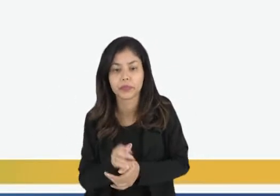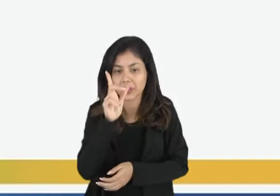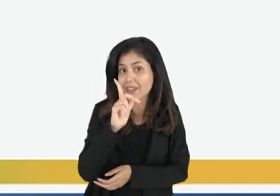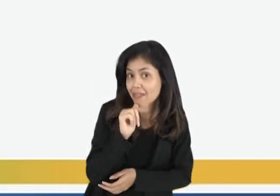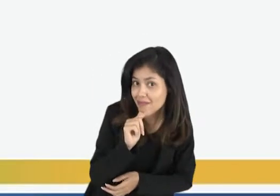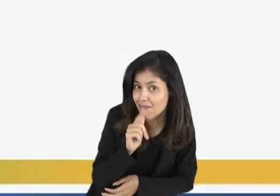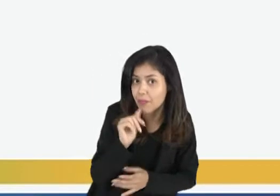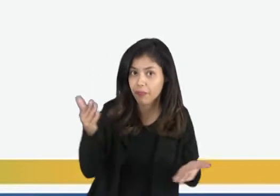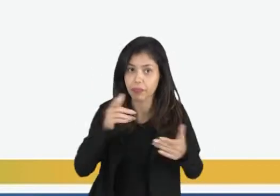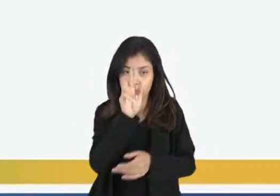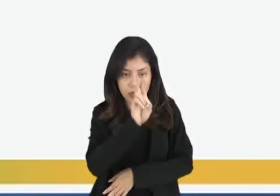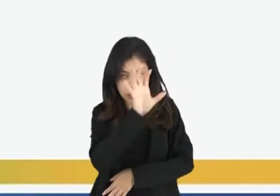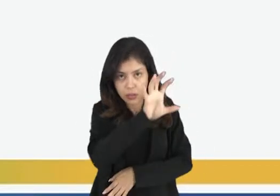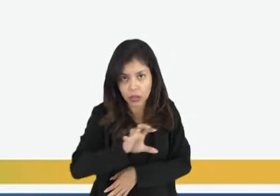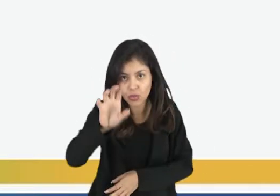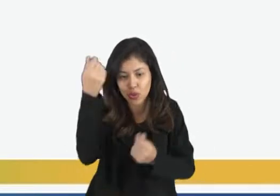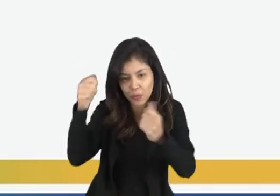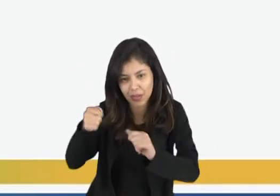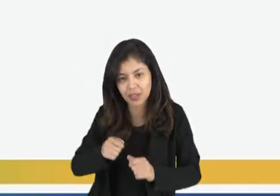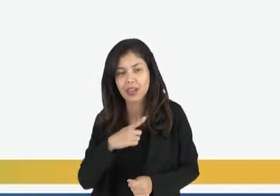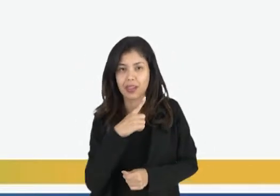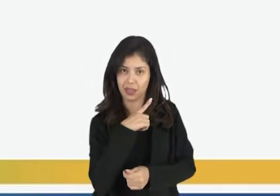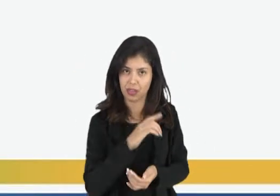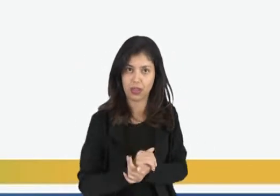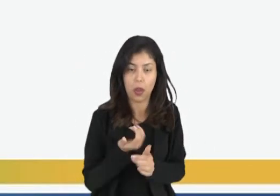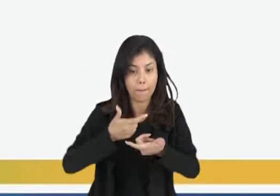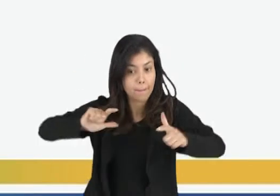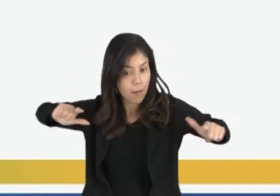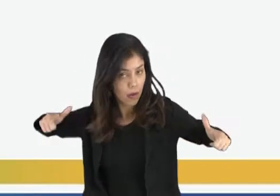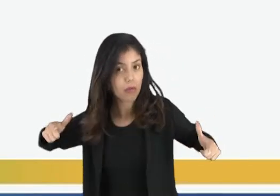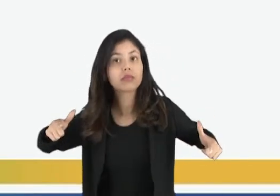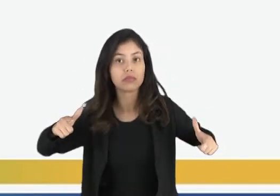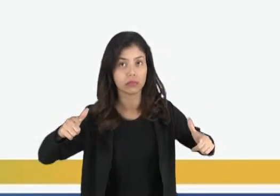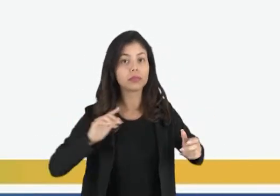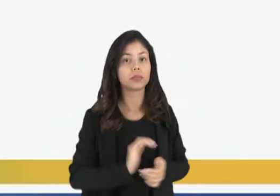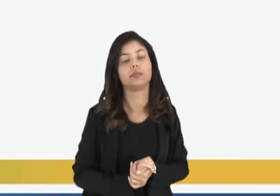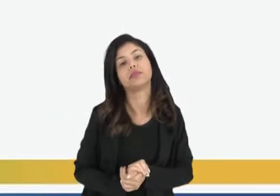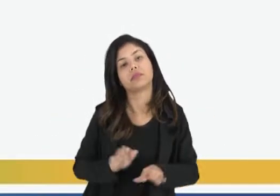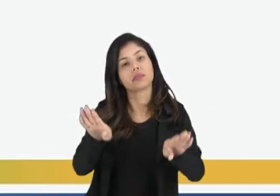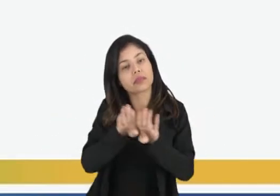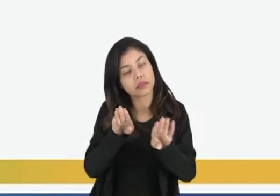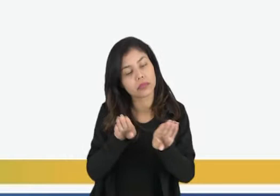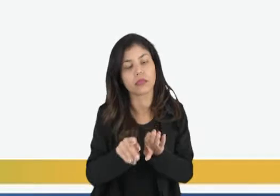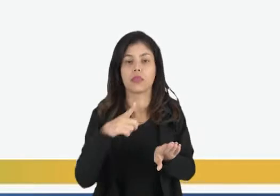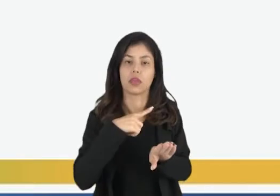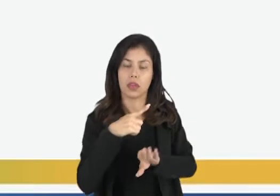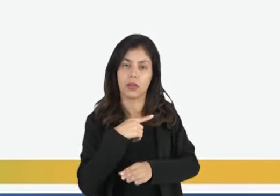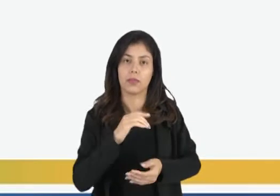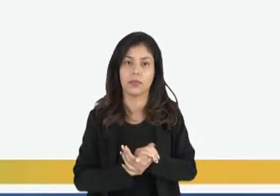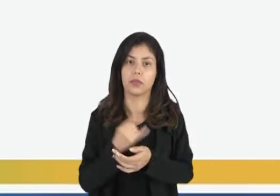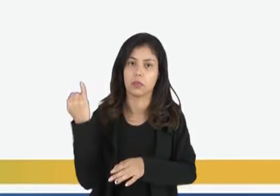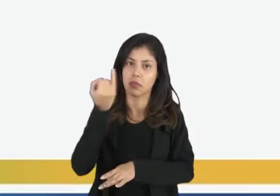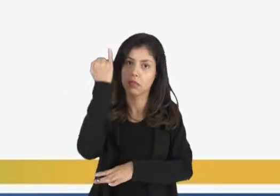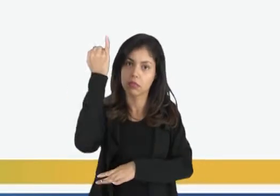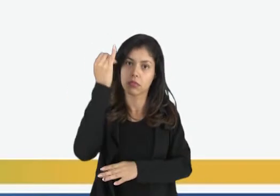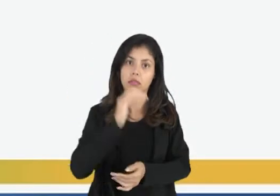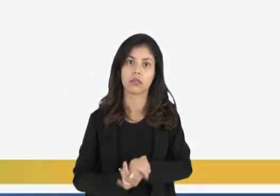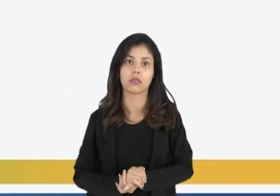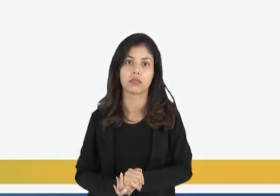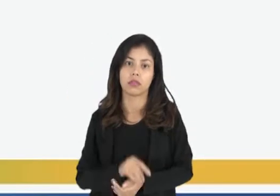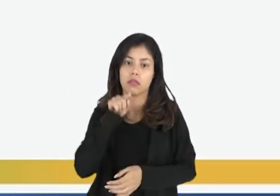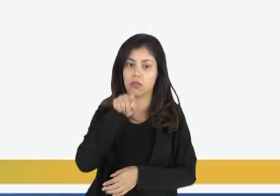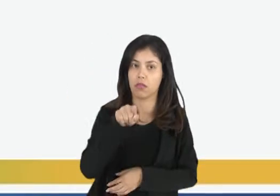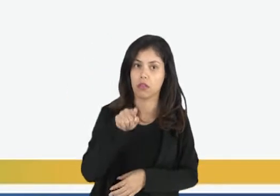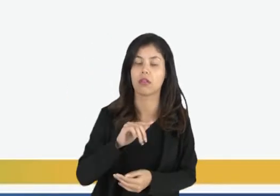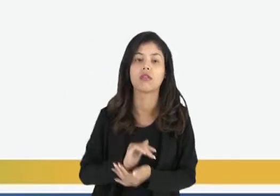água em regiões que precisam uma irrigação com maior intensidade. Então isso também é um serviço especializado